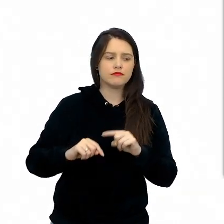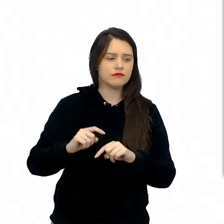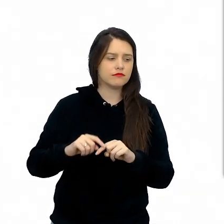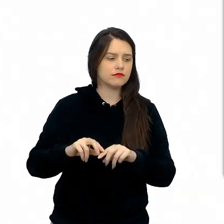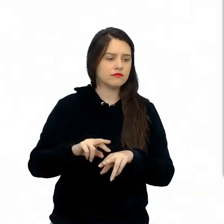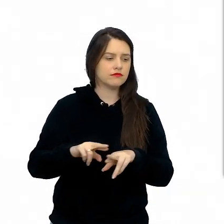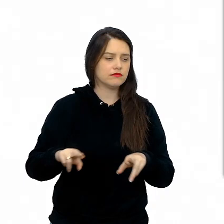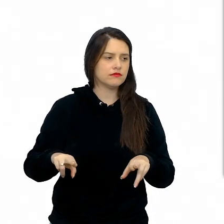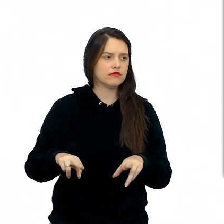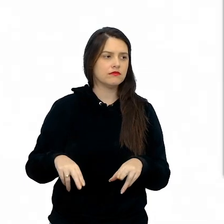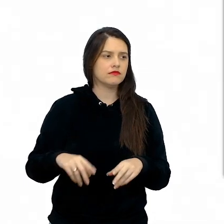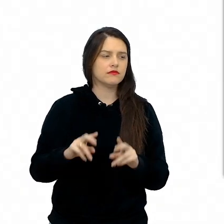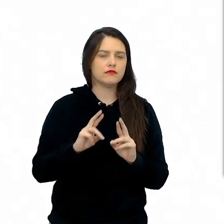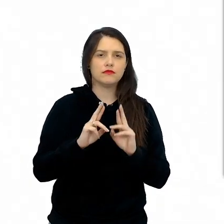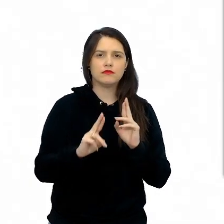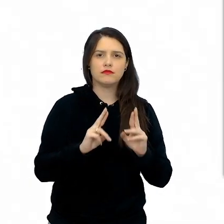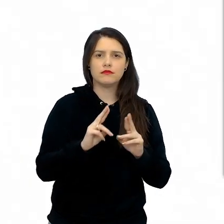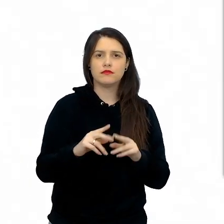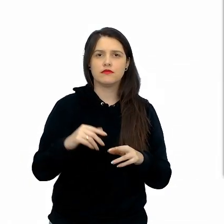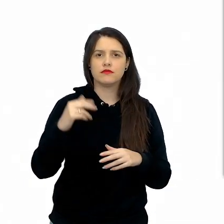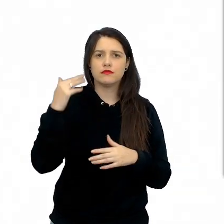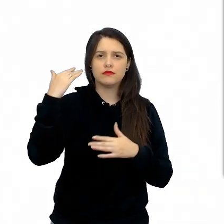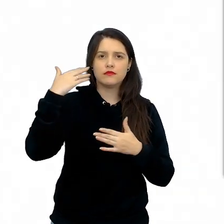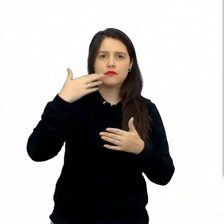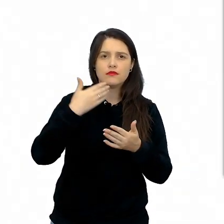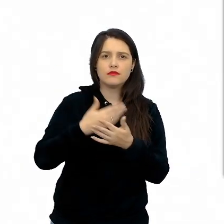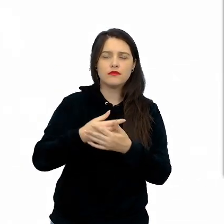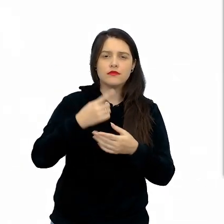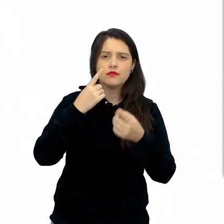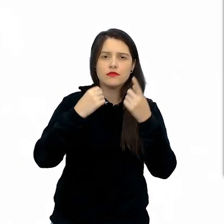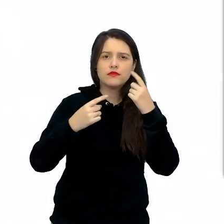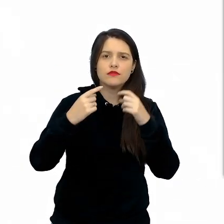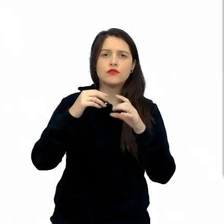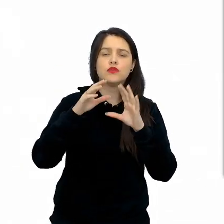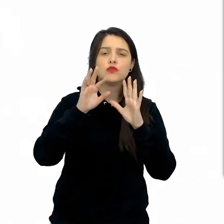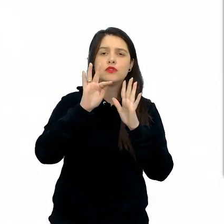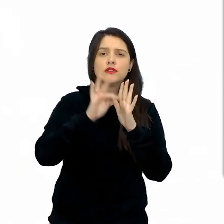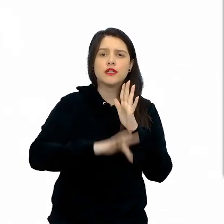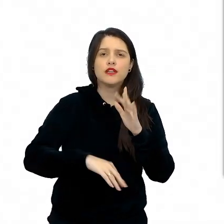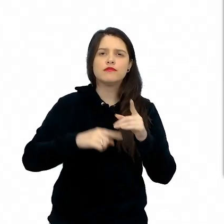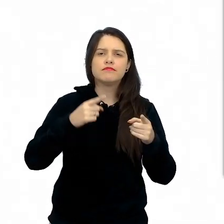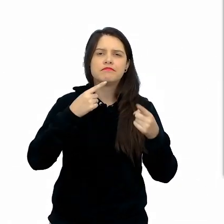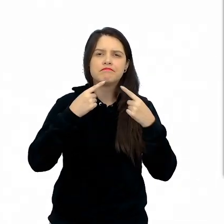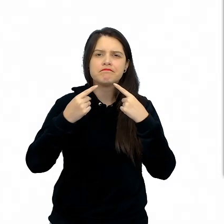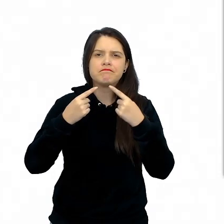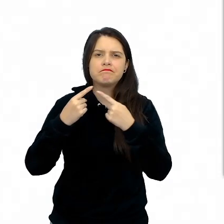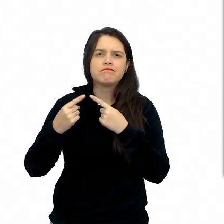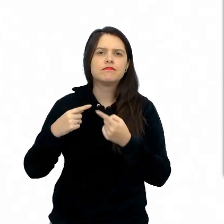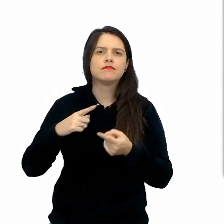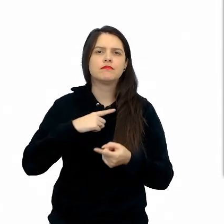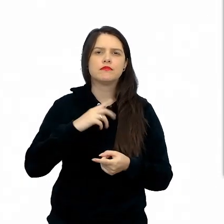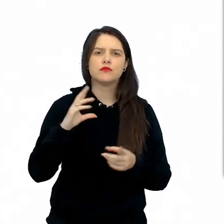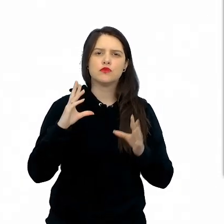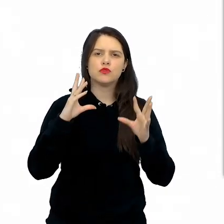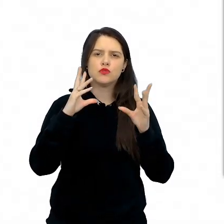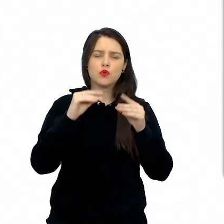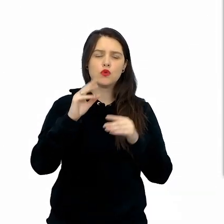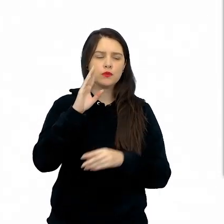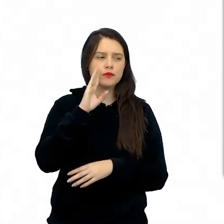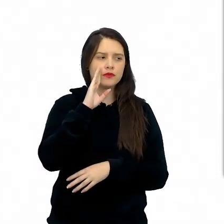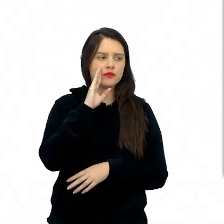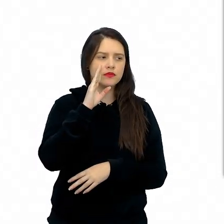ano e série retoma brevemente as ideias e conceitos discutidos na semana A e tem como foco